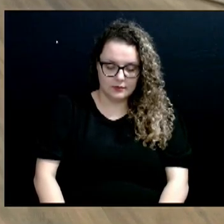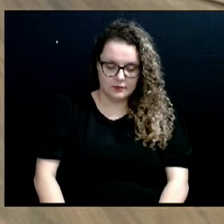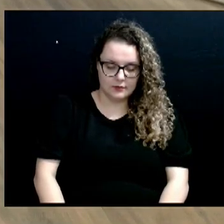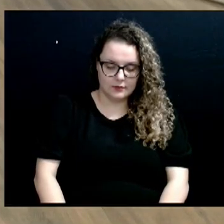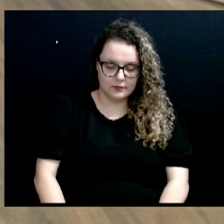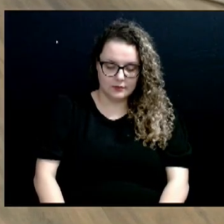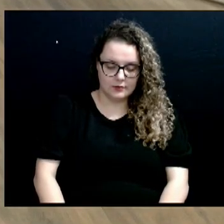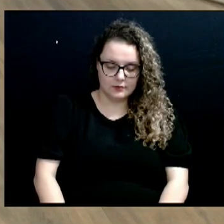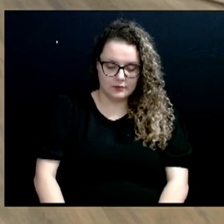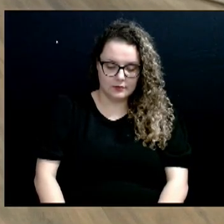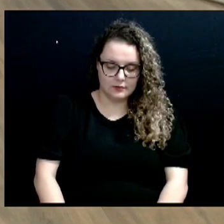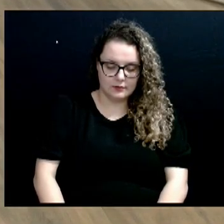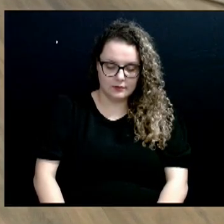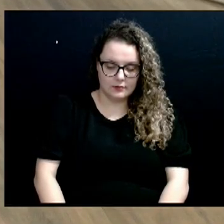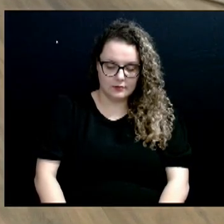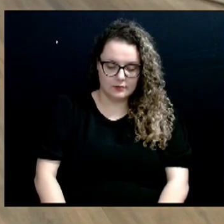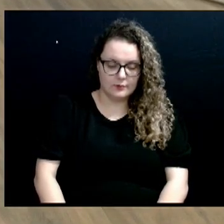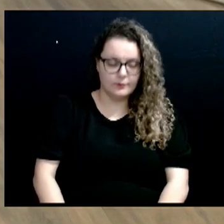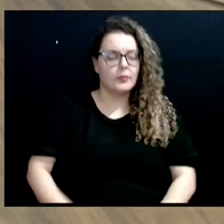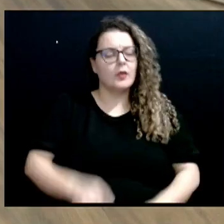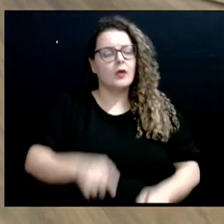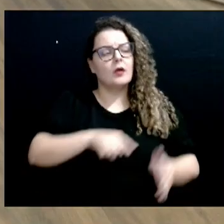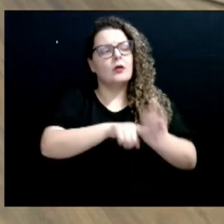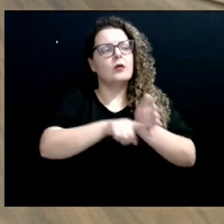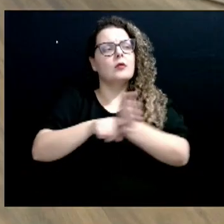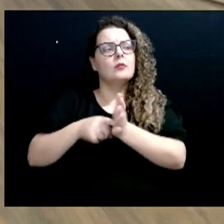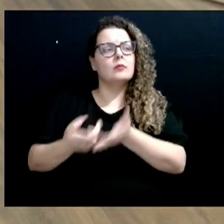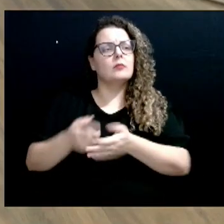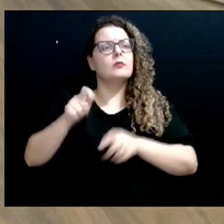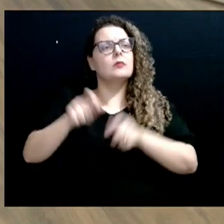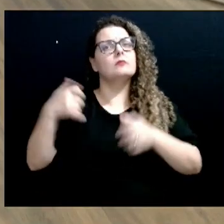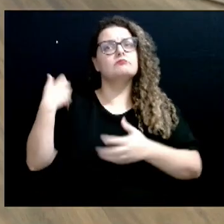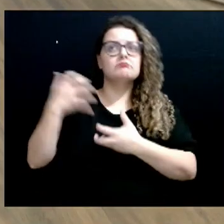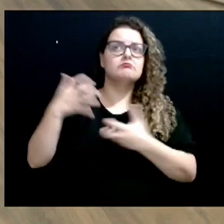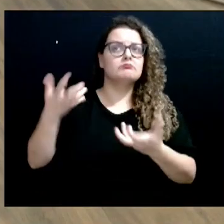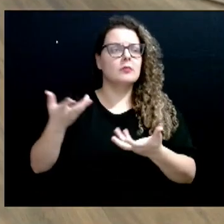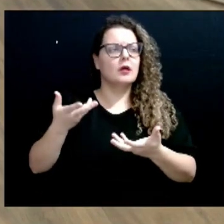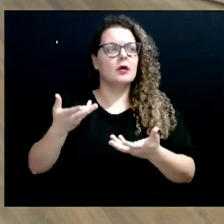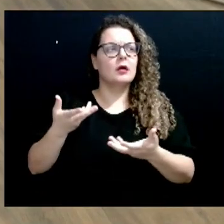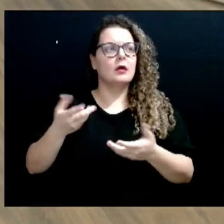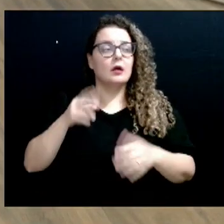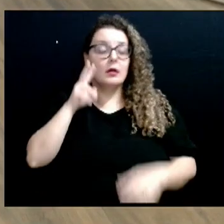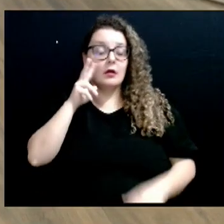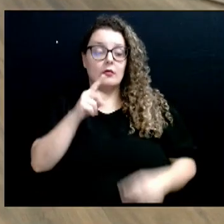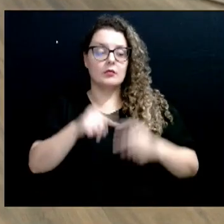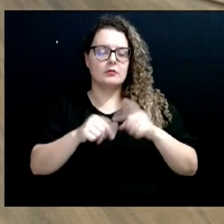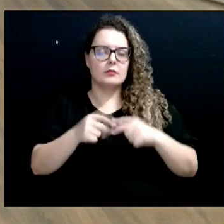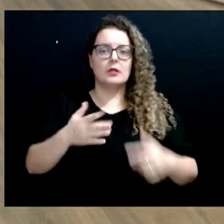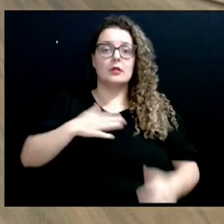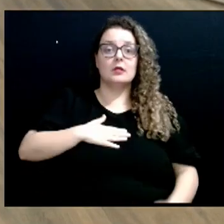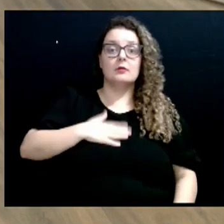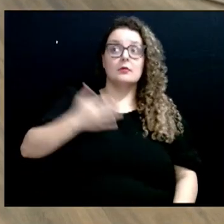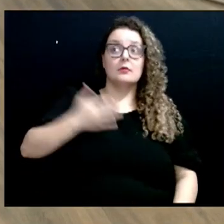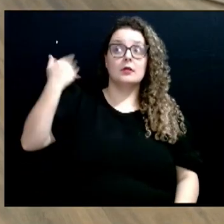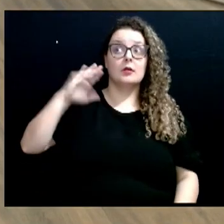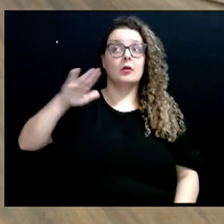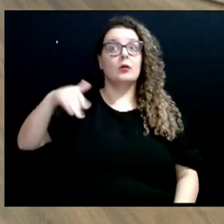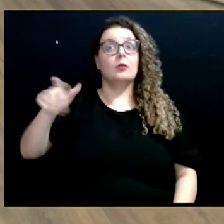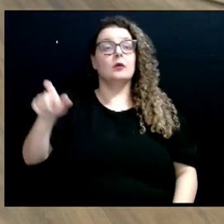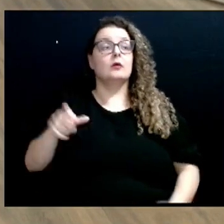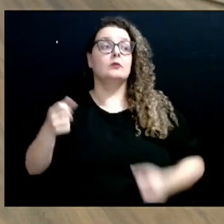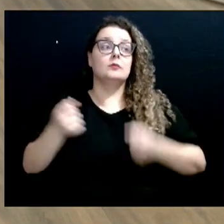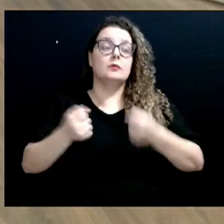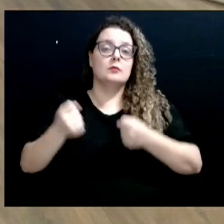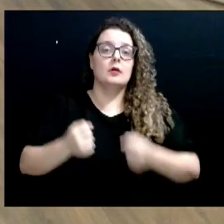pessoas comentaram o seguinte, até pessoas mais idosas, falando o seguinte, poxa, mas na minha época, quando eu tirei a habilitação, lá em